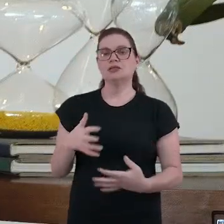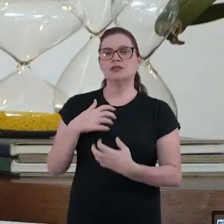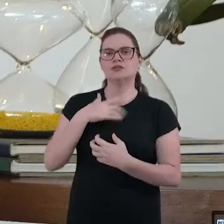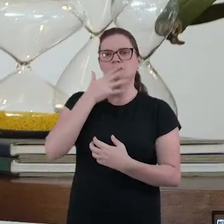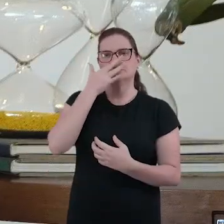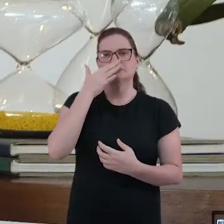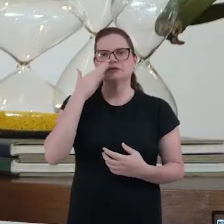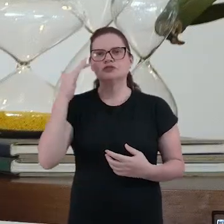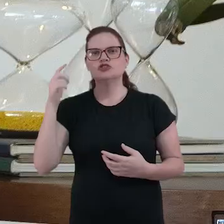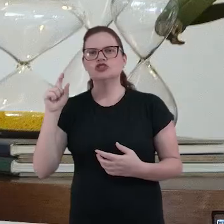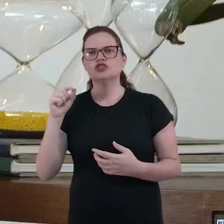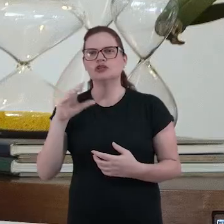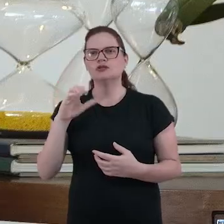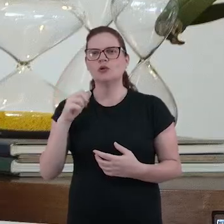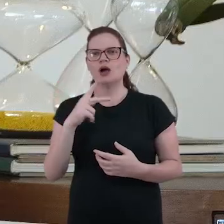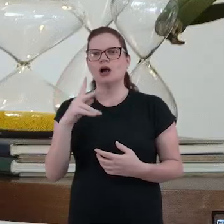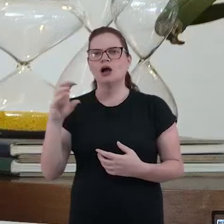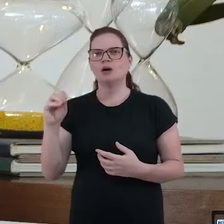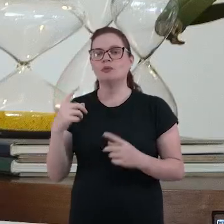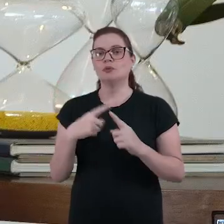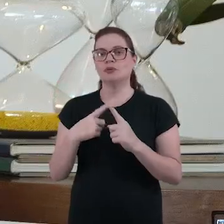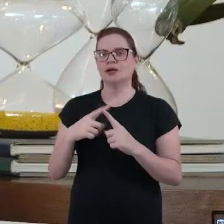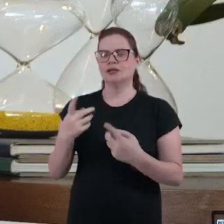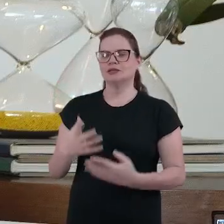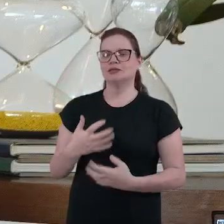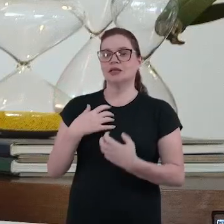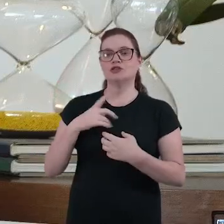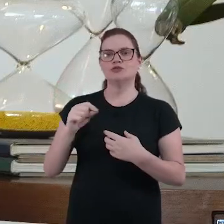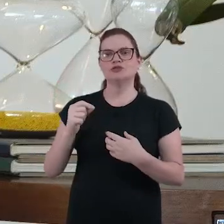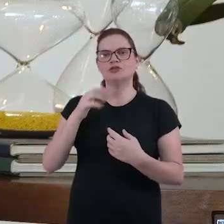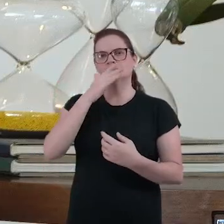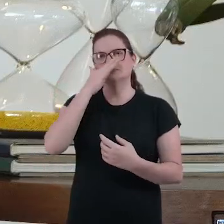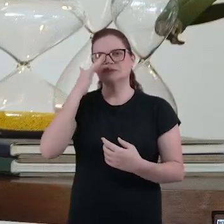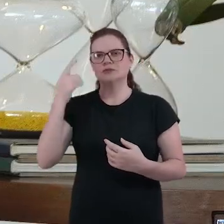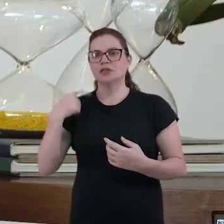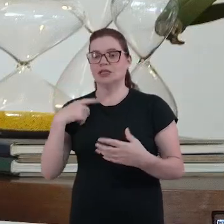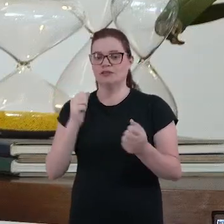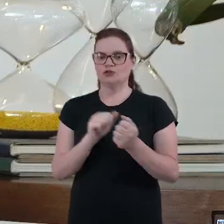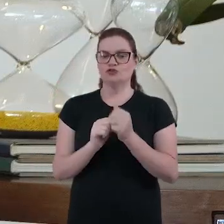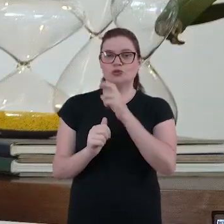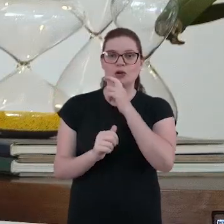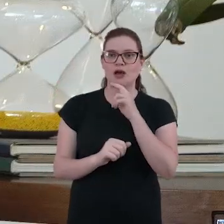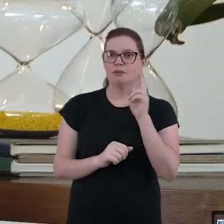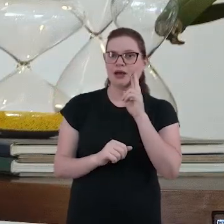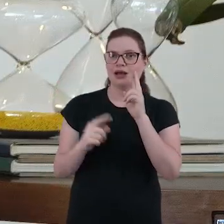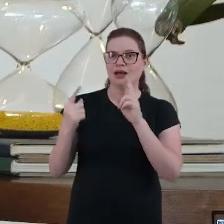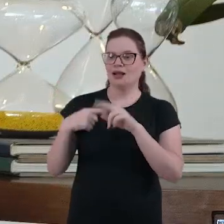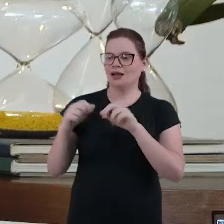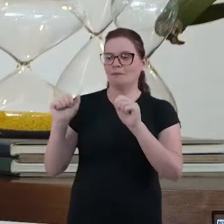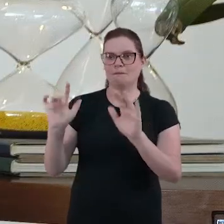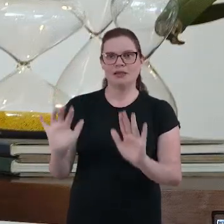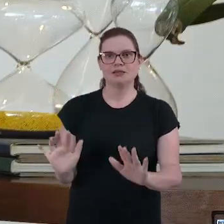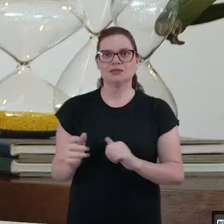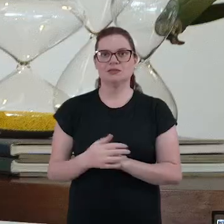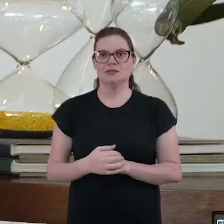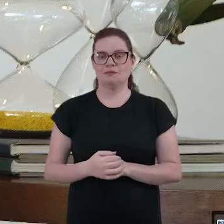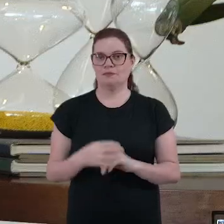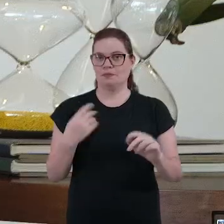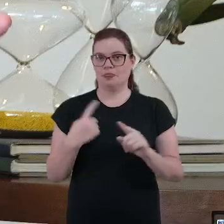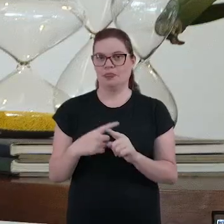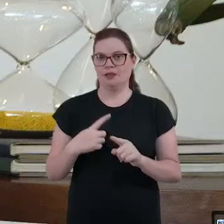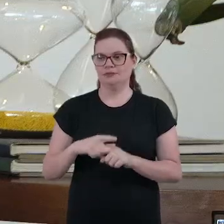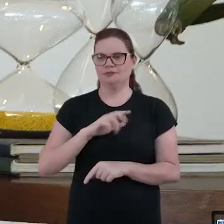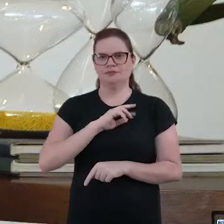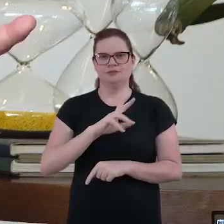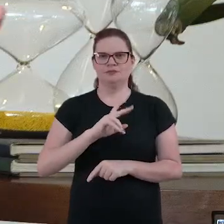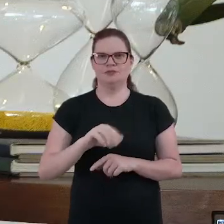porque ele sentiu o cheiro daquilo que o Senhor abençoou. Aleluia. Que estava ali junto com Rebeca. Amém. Ele não deu a bênção lá para aquilo